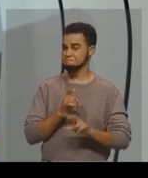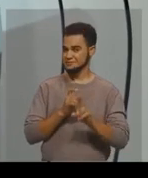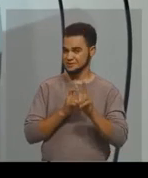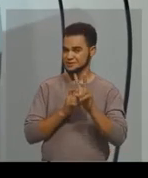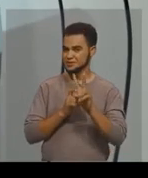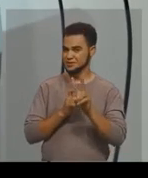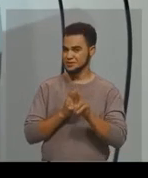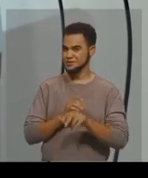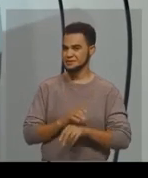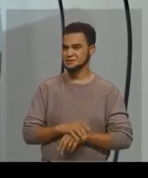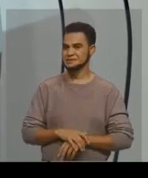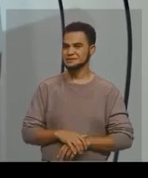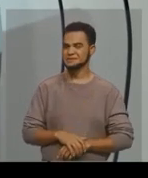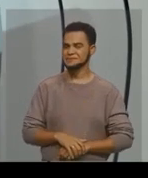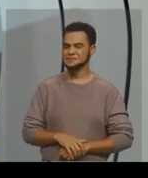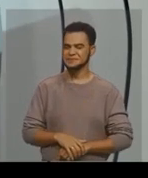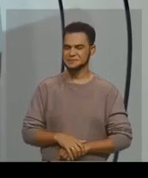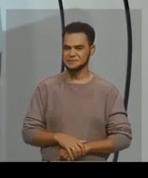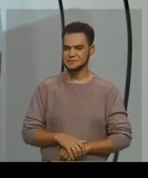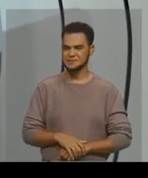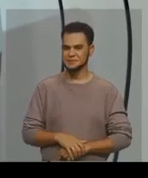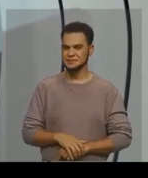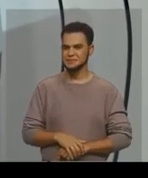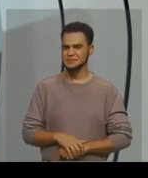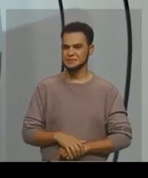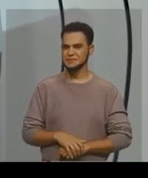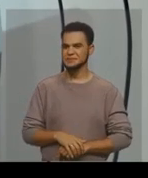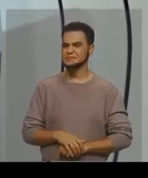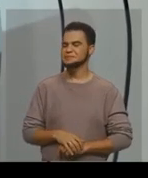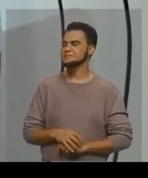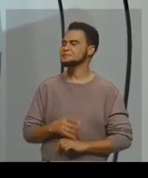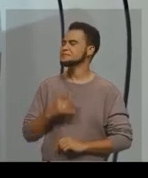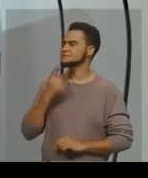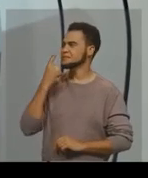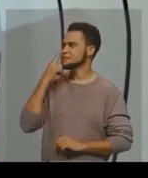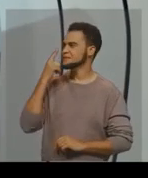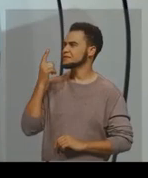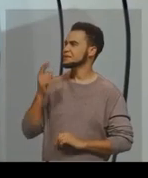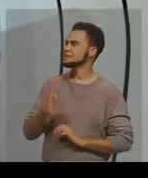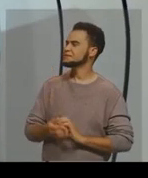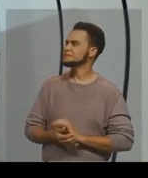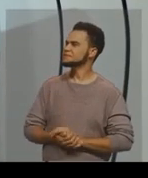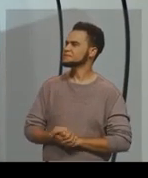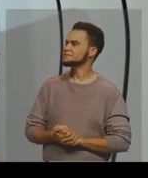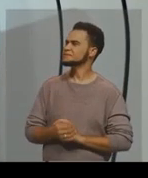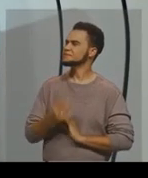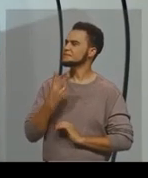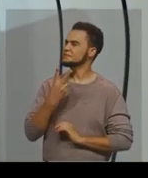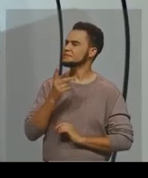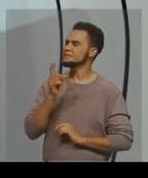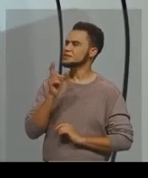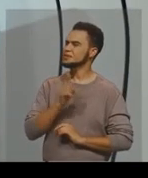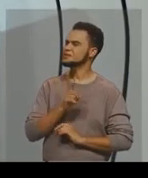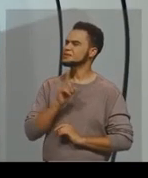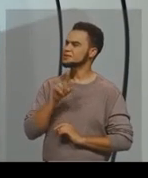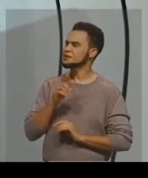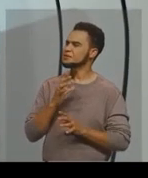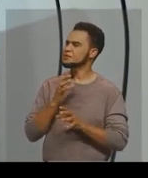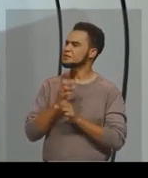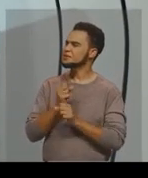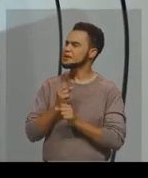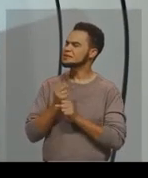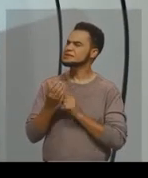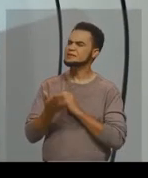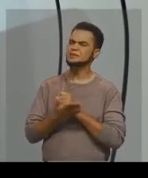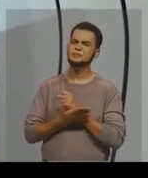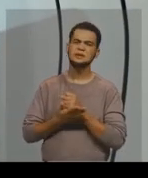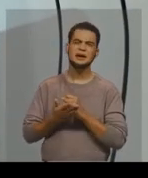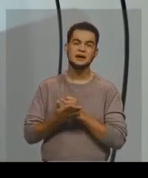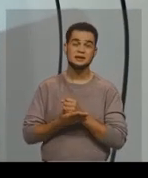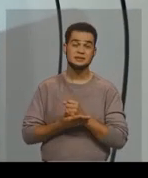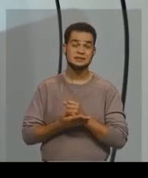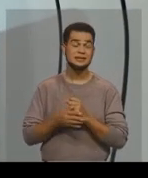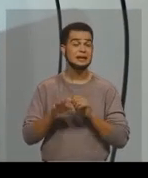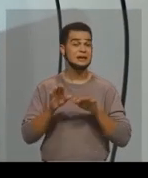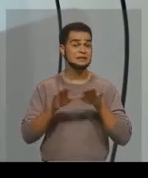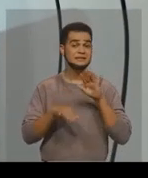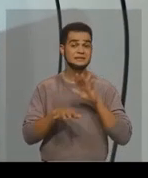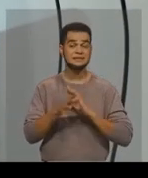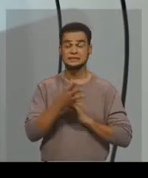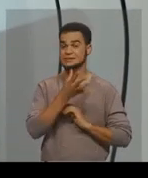1, 2. 2x. É uma operação básica. Porque às vezes a gente esquece isso